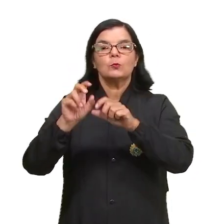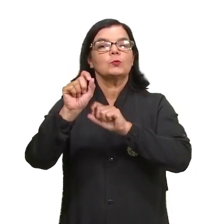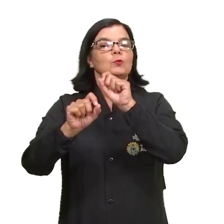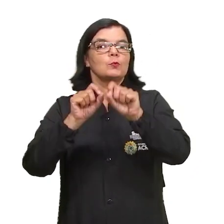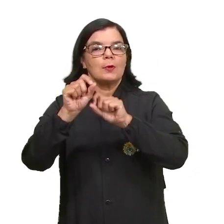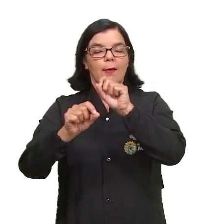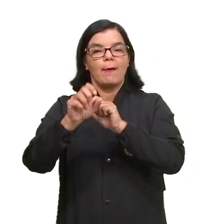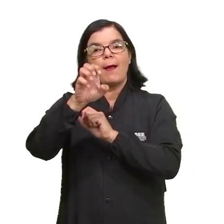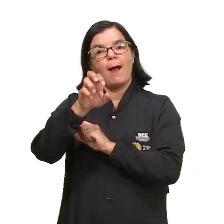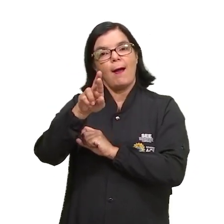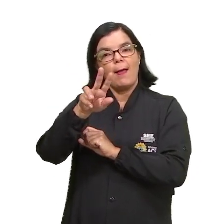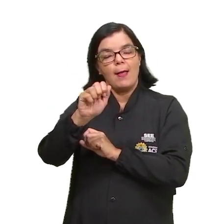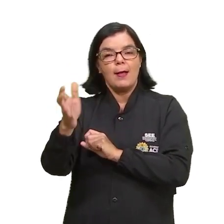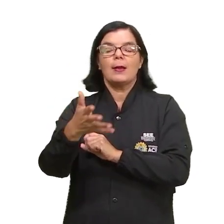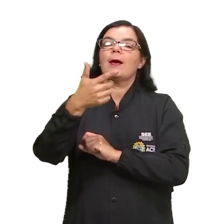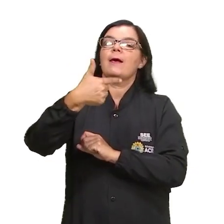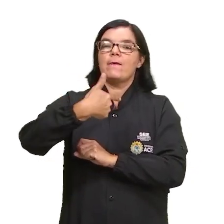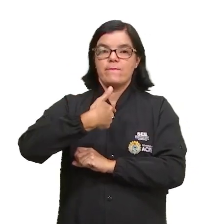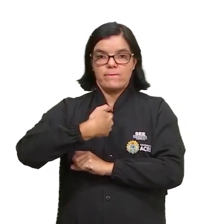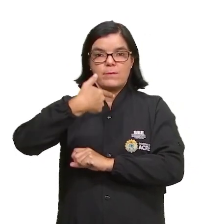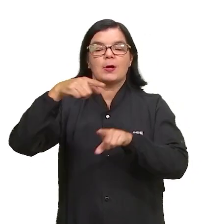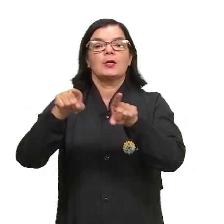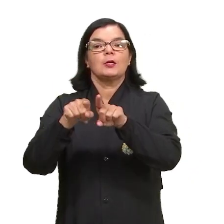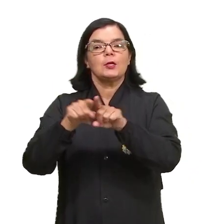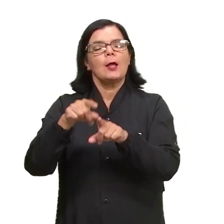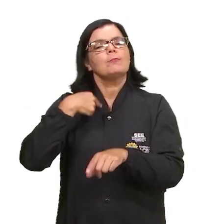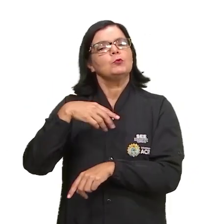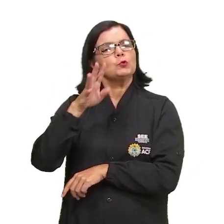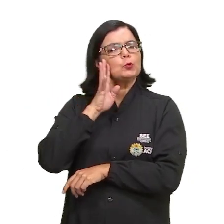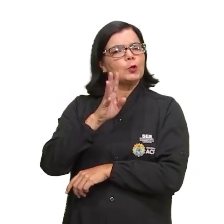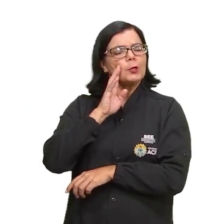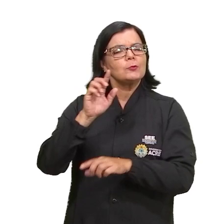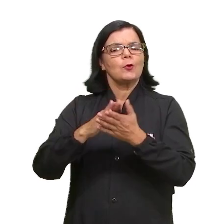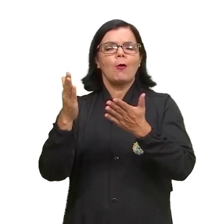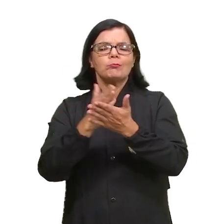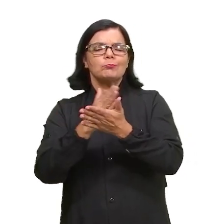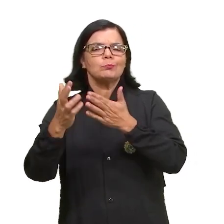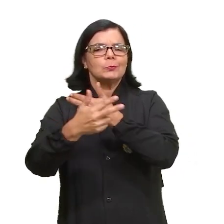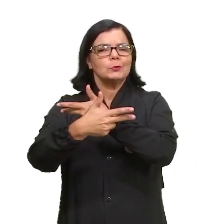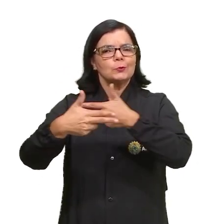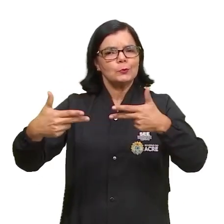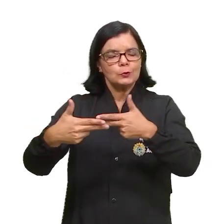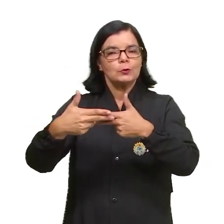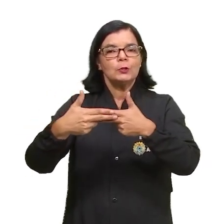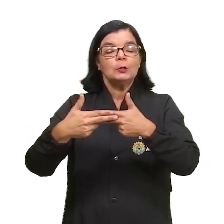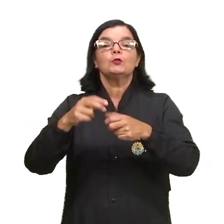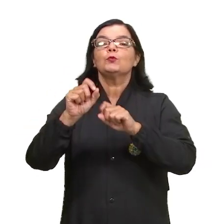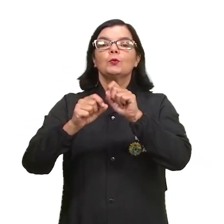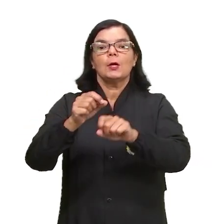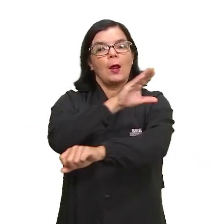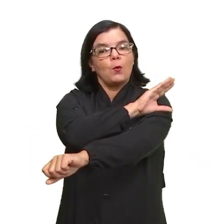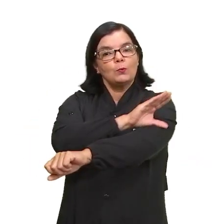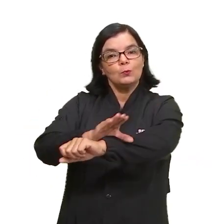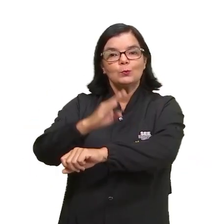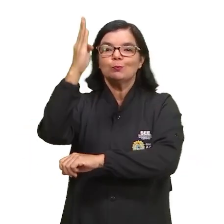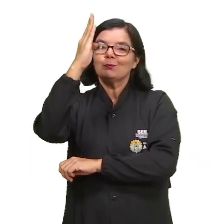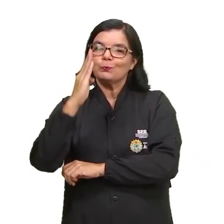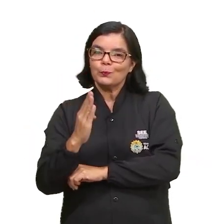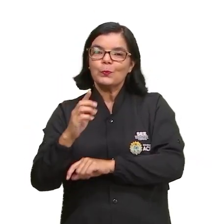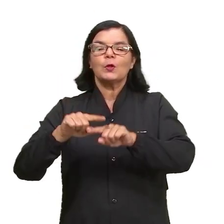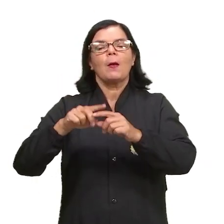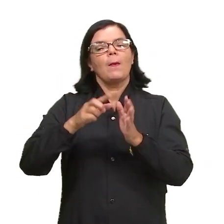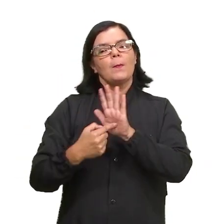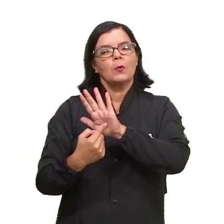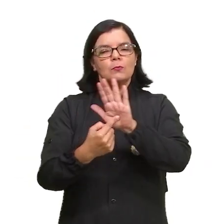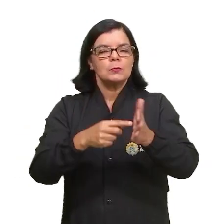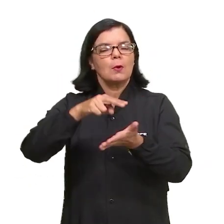Vargas. Então nós temos três imagens muito interessantes que trazem alguns elementos, da cultura brasileira, mostrando um pouco a